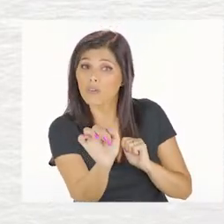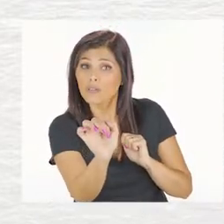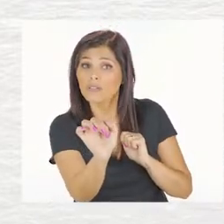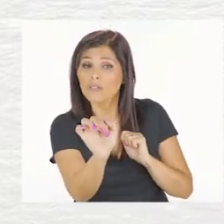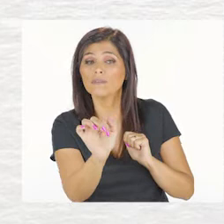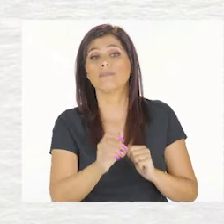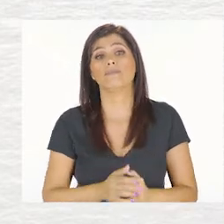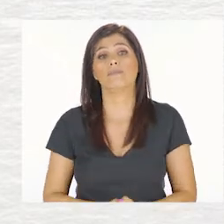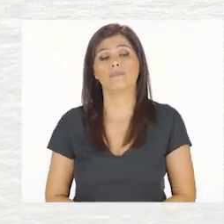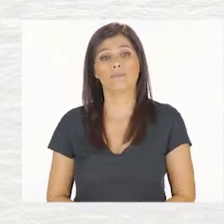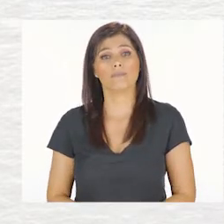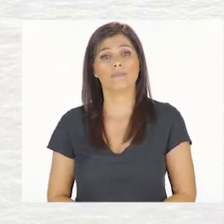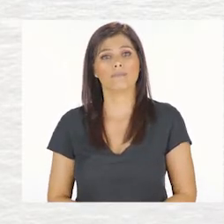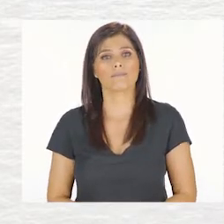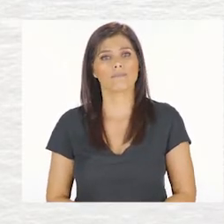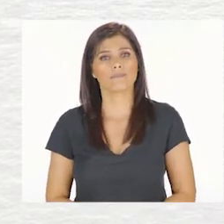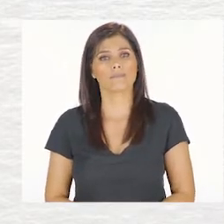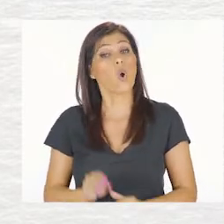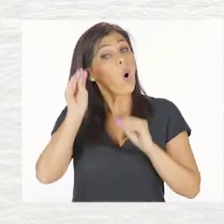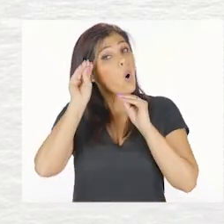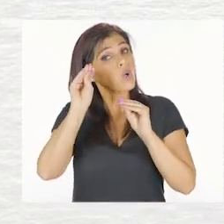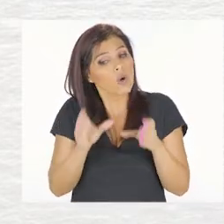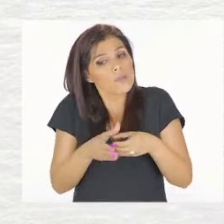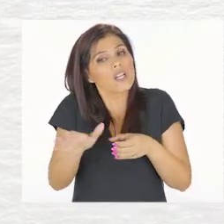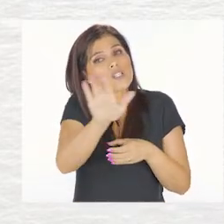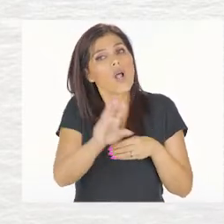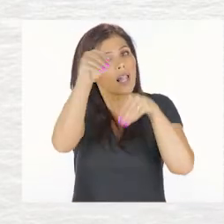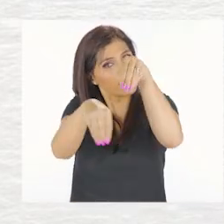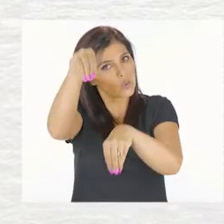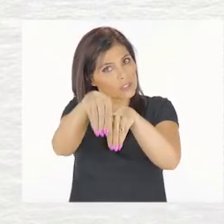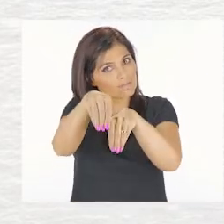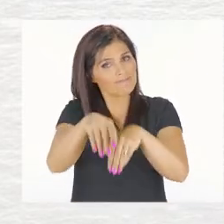Um conselho da Comissão Nacional de Eleições.